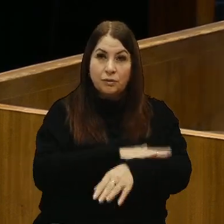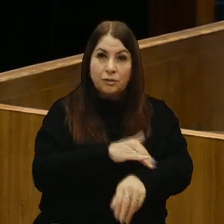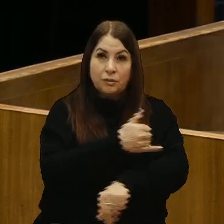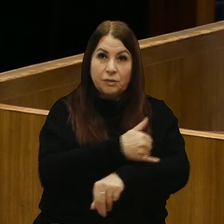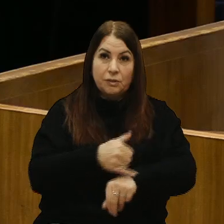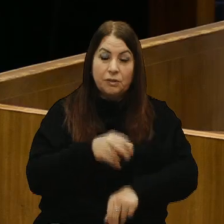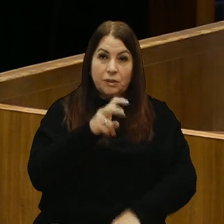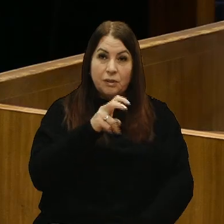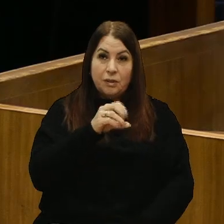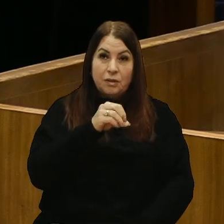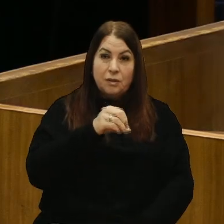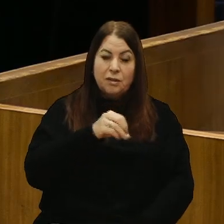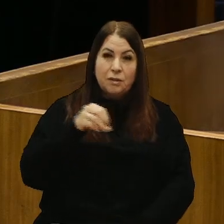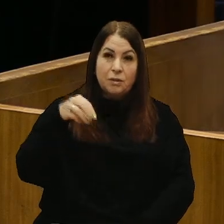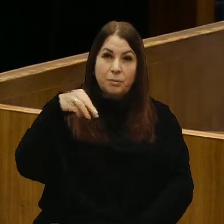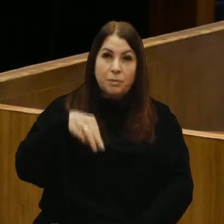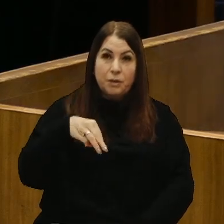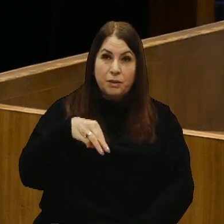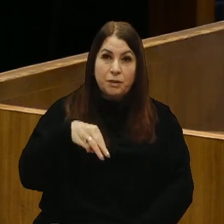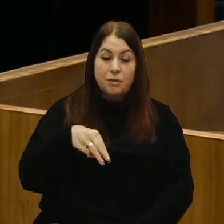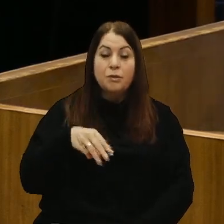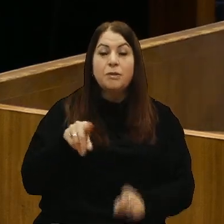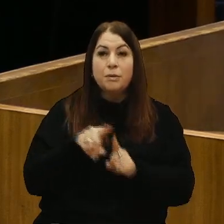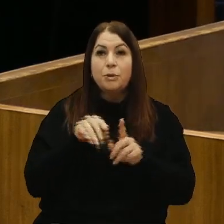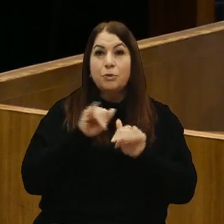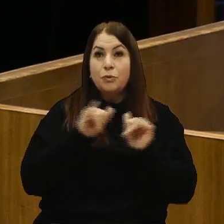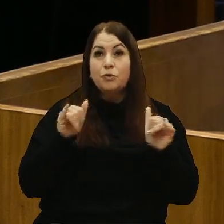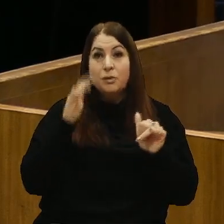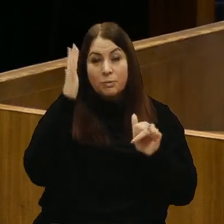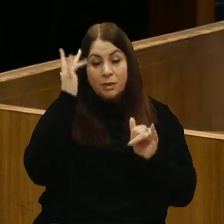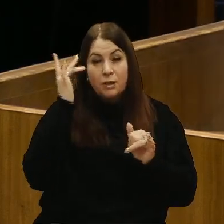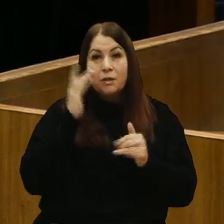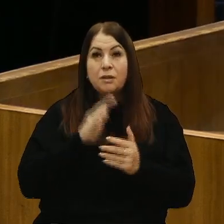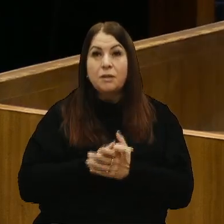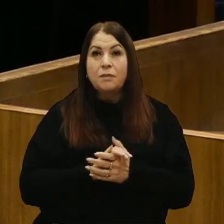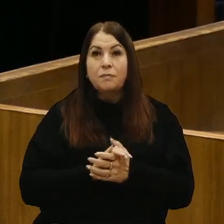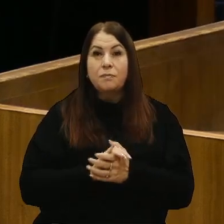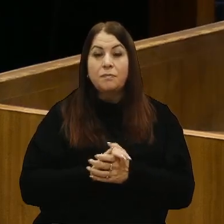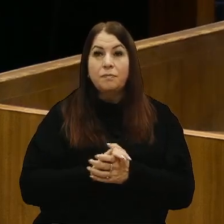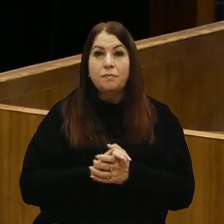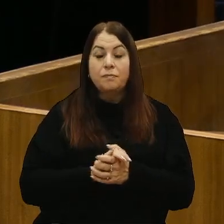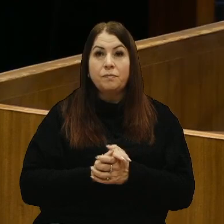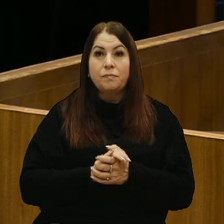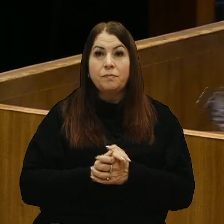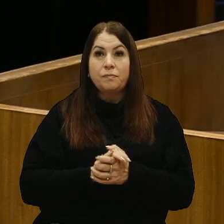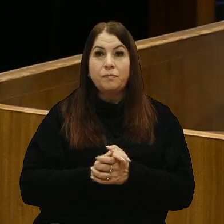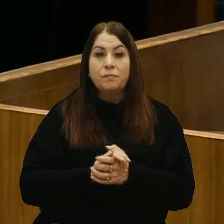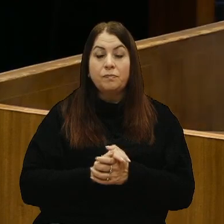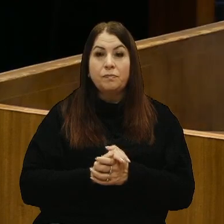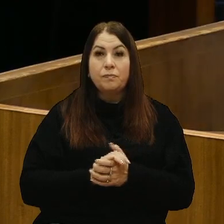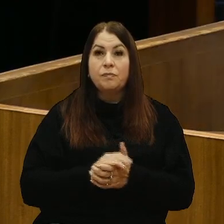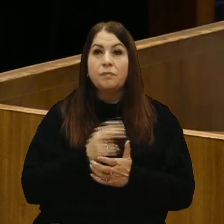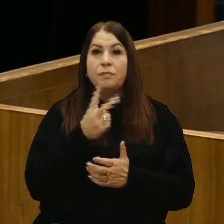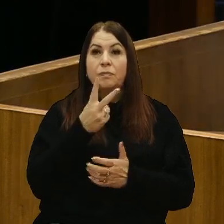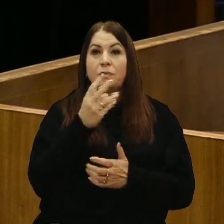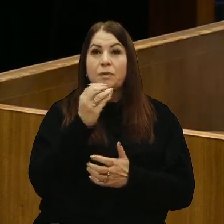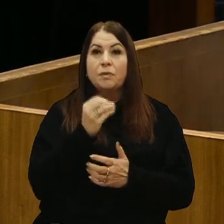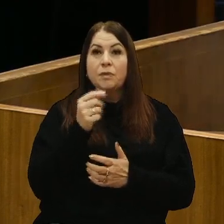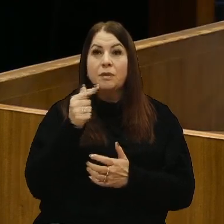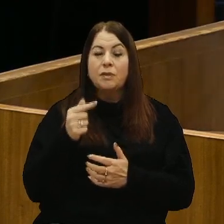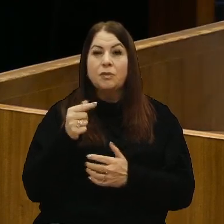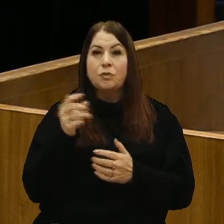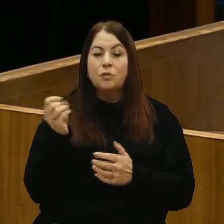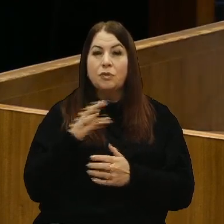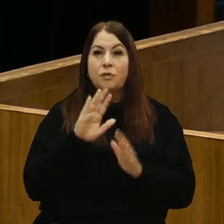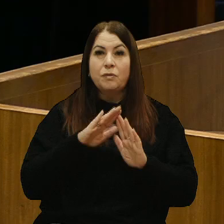dos 500 metros, Travessão Porto, e também a notícia de que amanhã teremos 207 novas crianças que